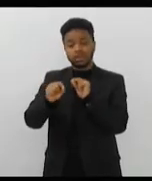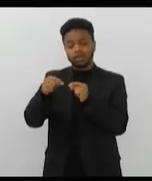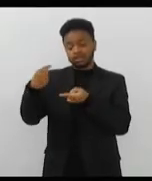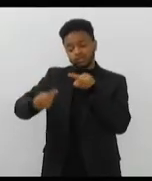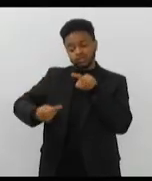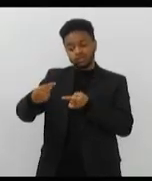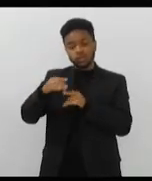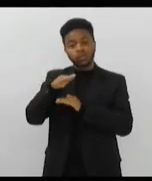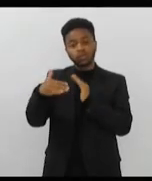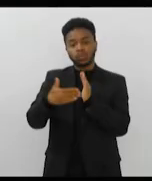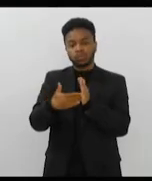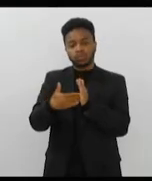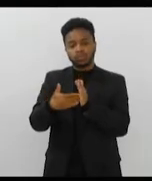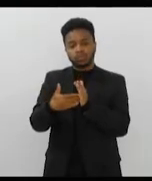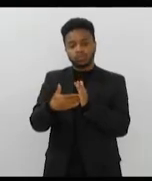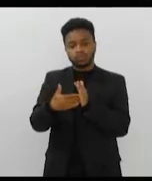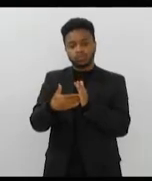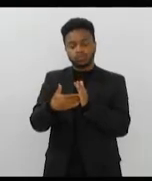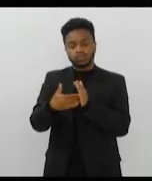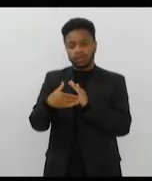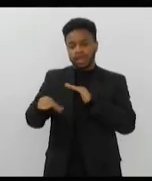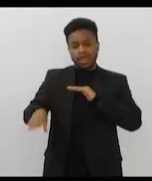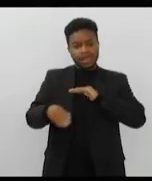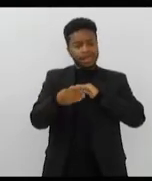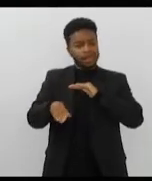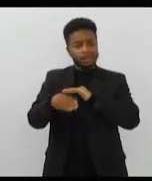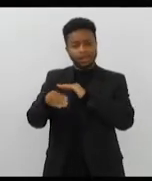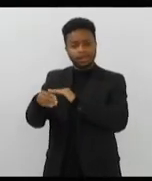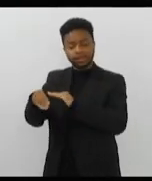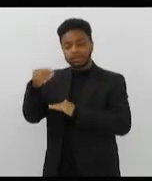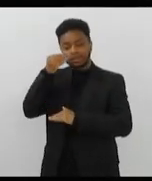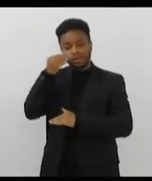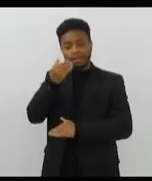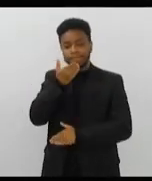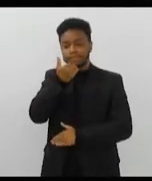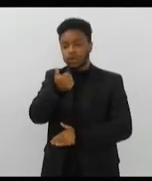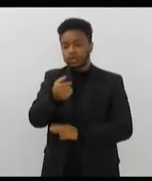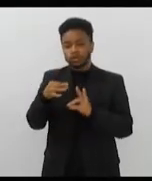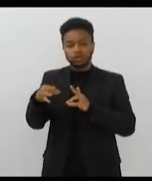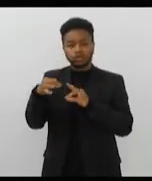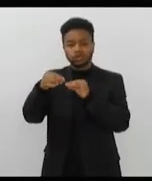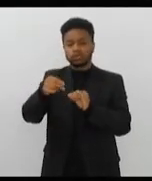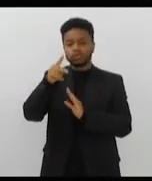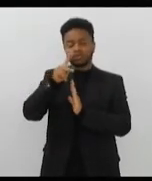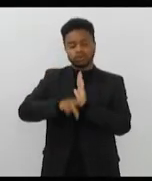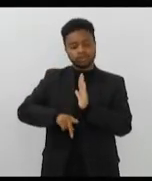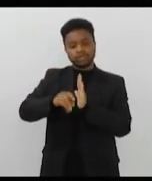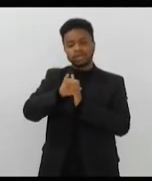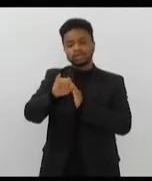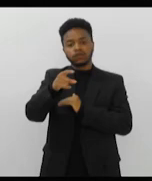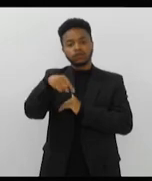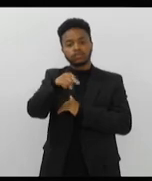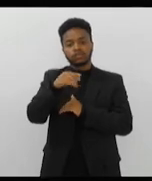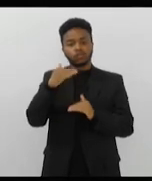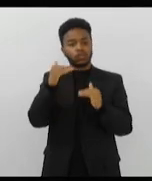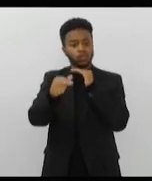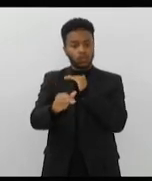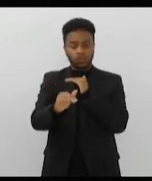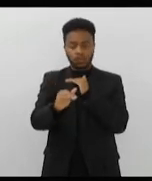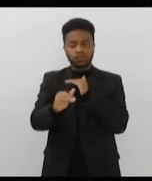tudo, emendar para melhorar os projetos que você tiver